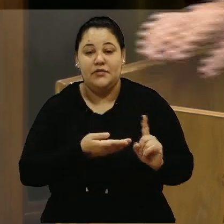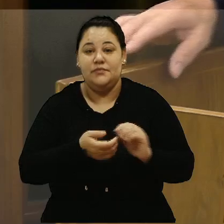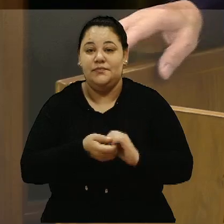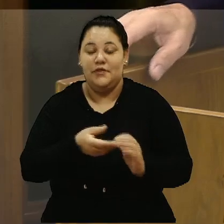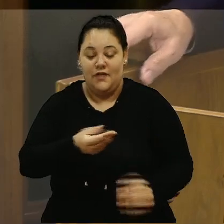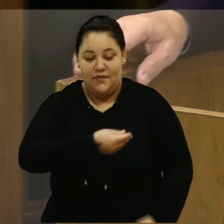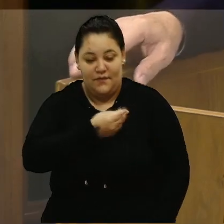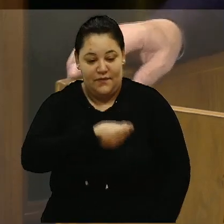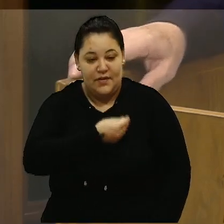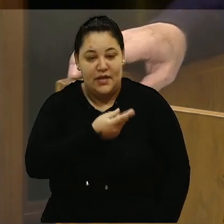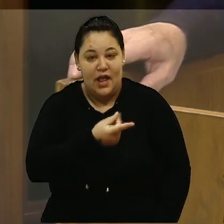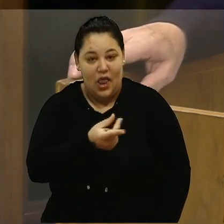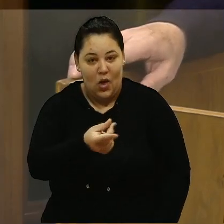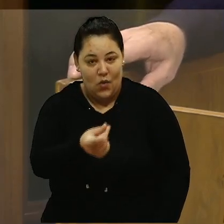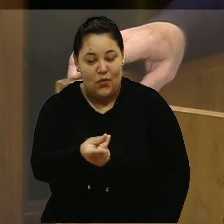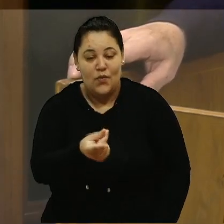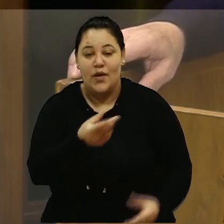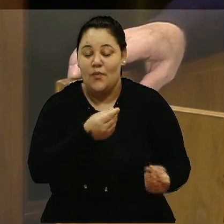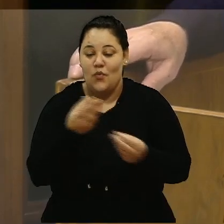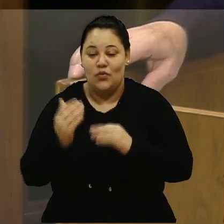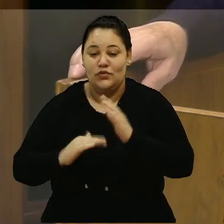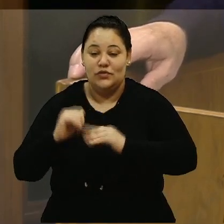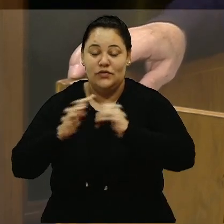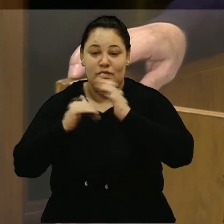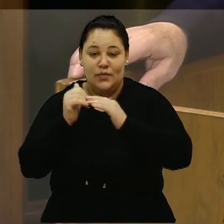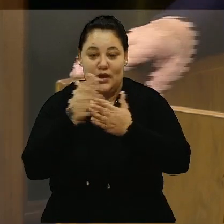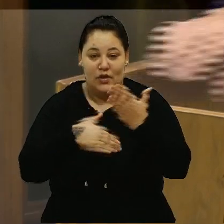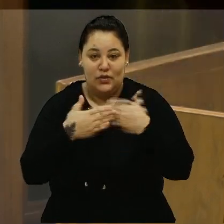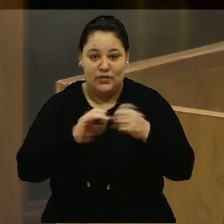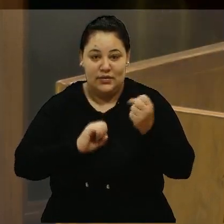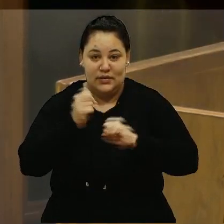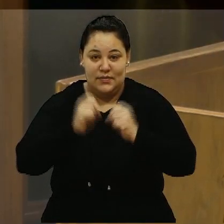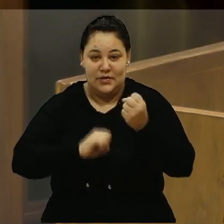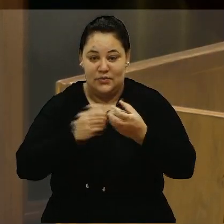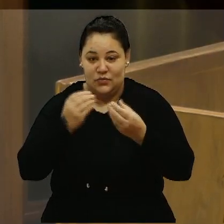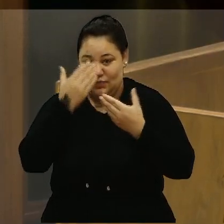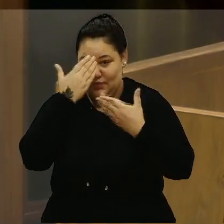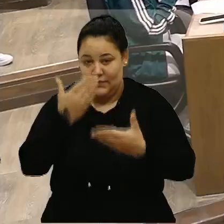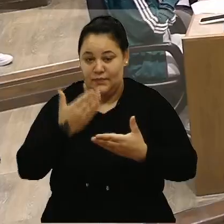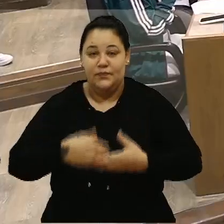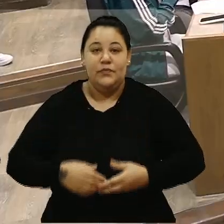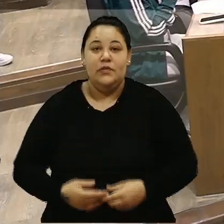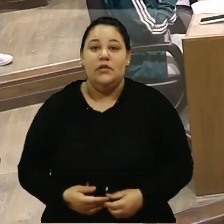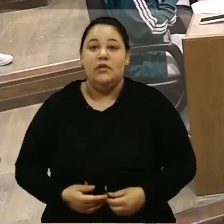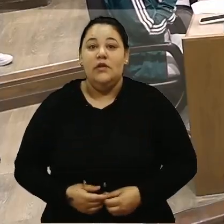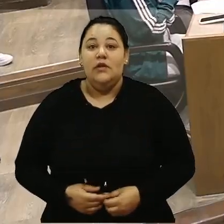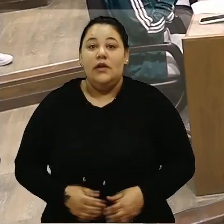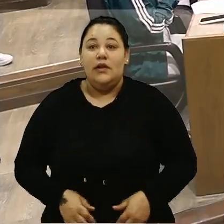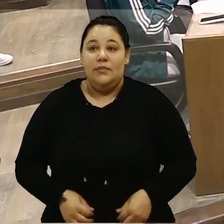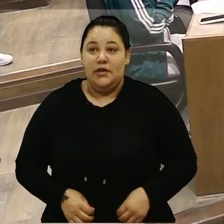vida longa e de muito progresso a essa empresa Autotrave. Muito obrigado.